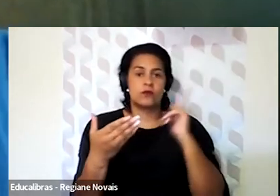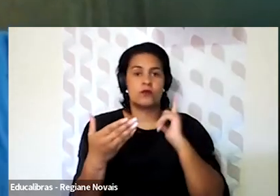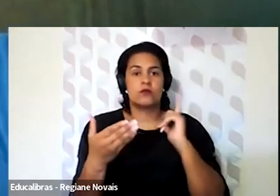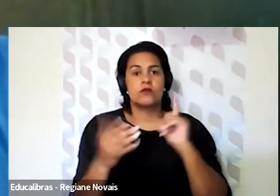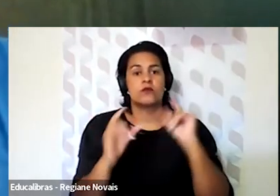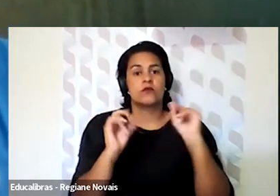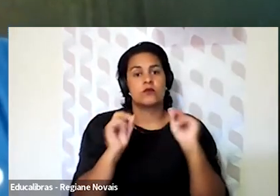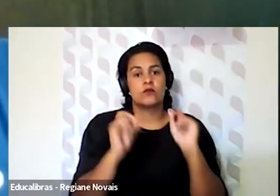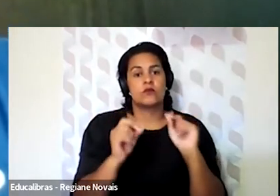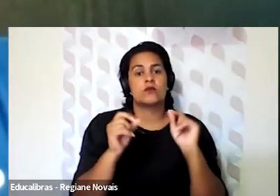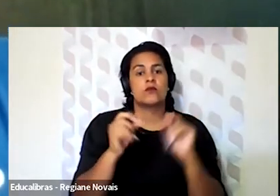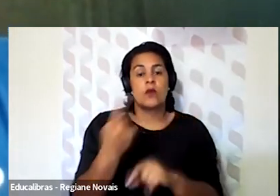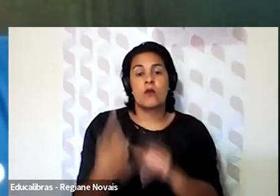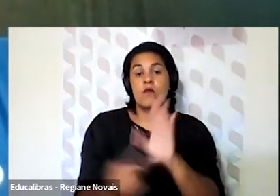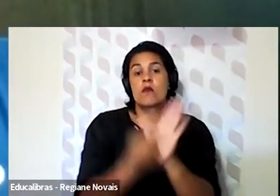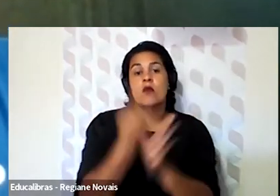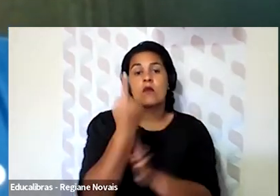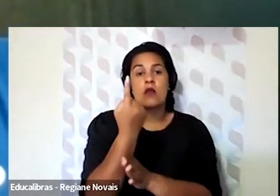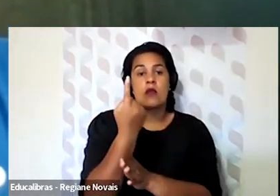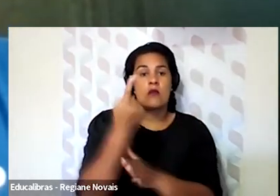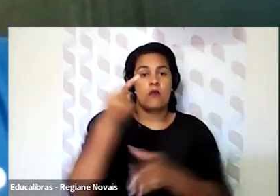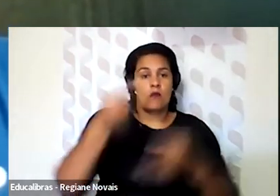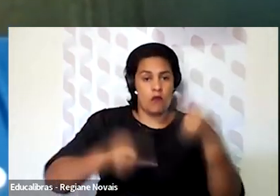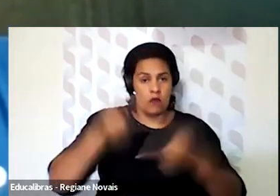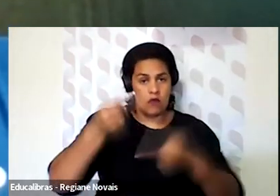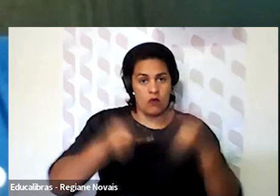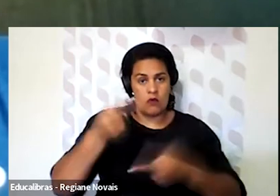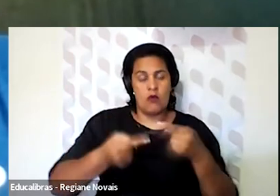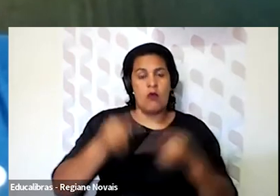político, né, evangélico, que era um pastor